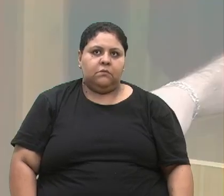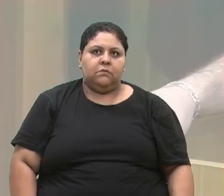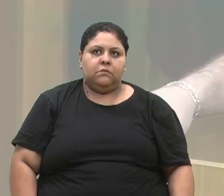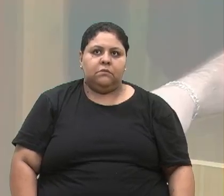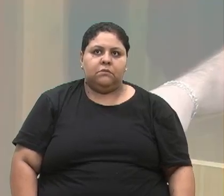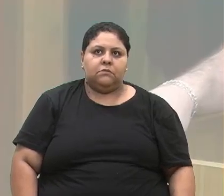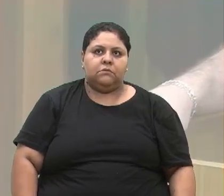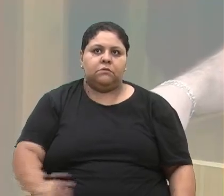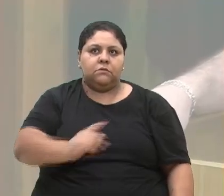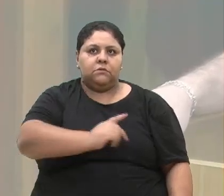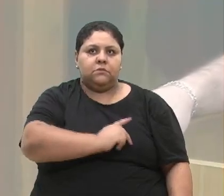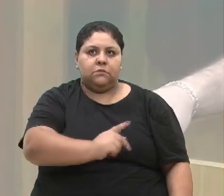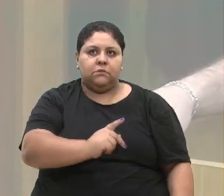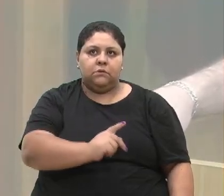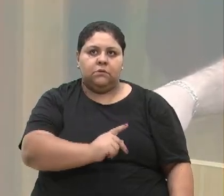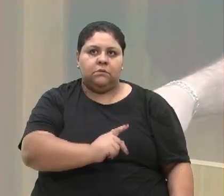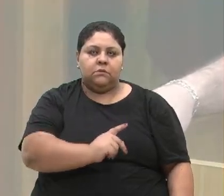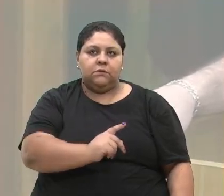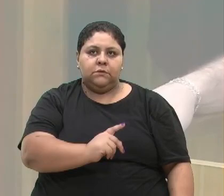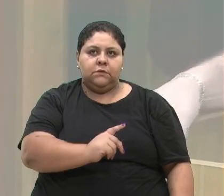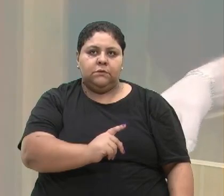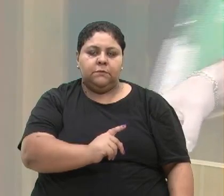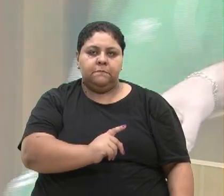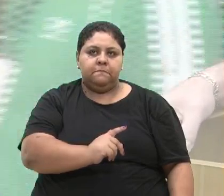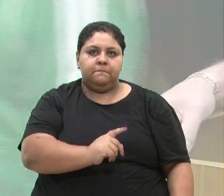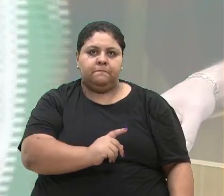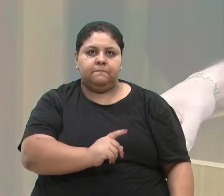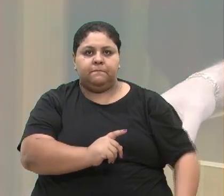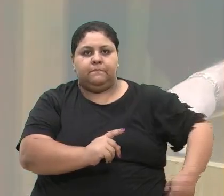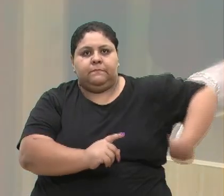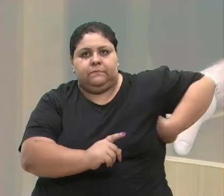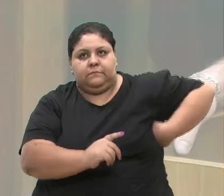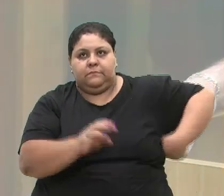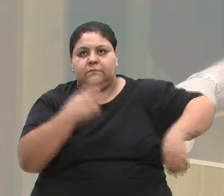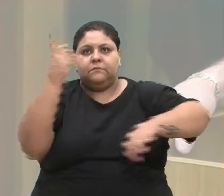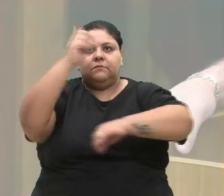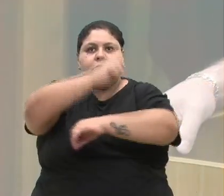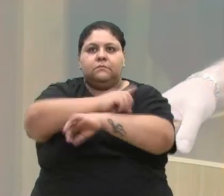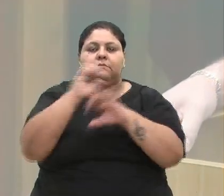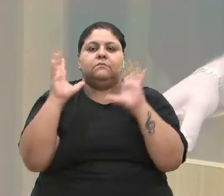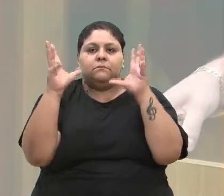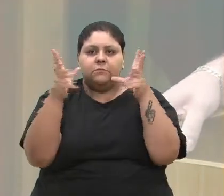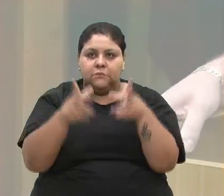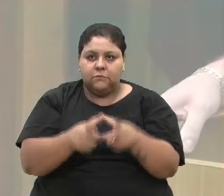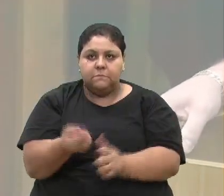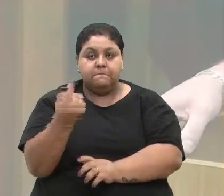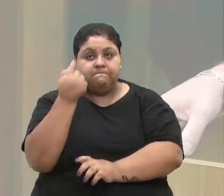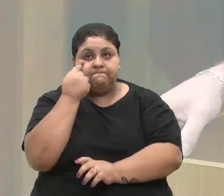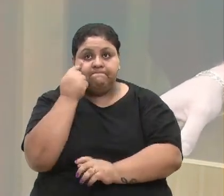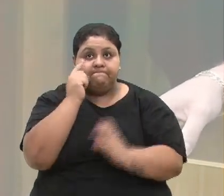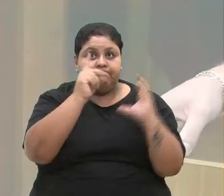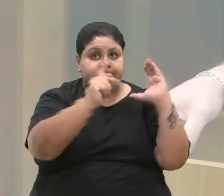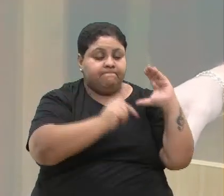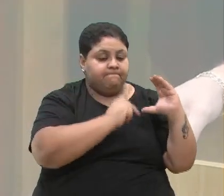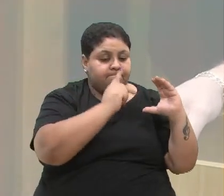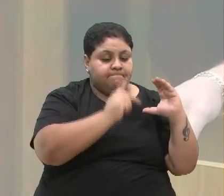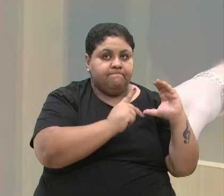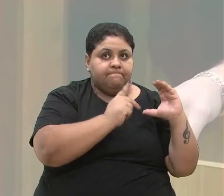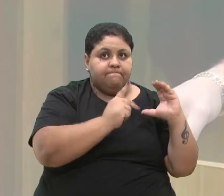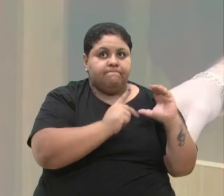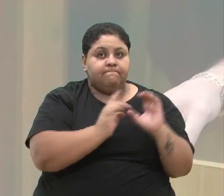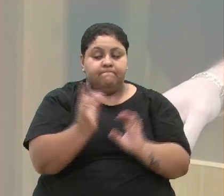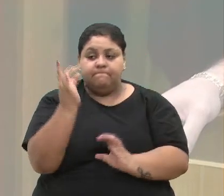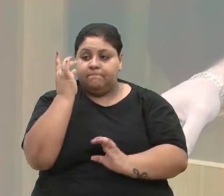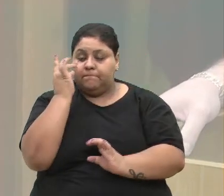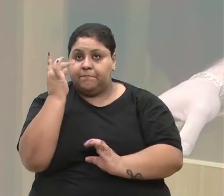Senhora presidente, senhoras e senhores vereadores. Bom dia a todos que nos assistem pela TV Câmara Canal 16,